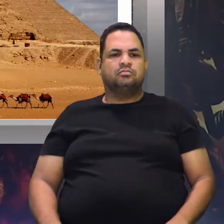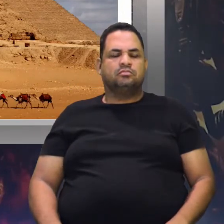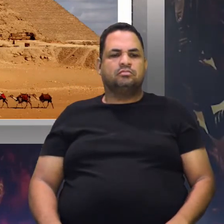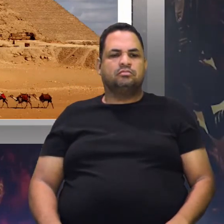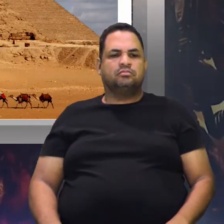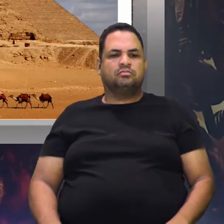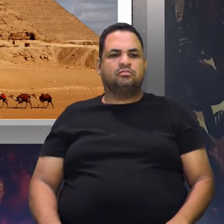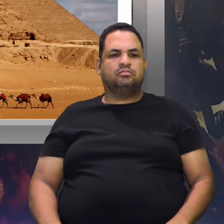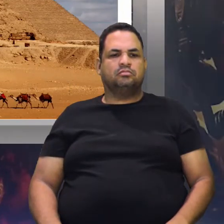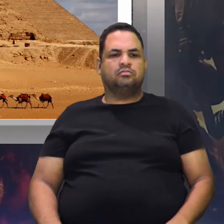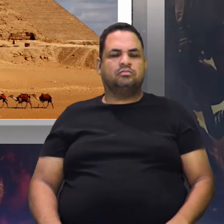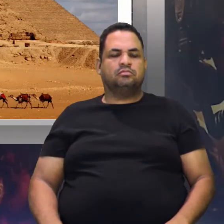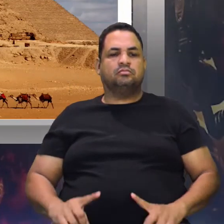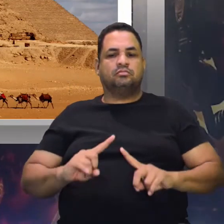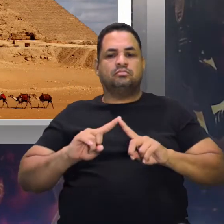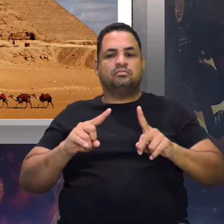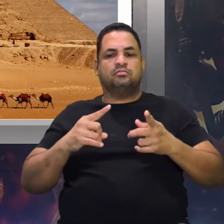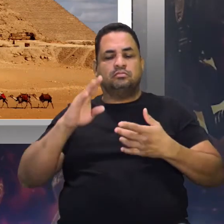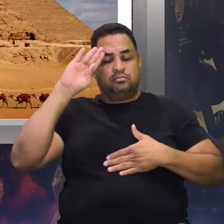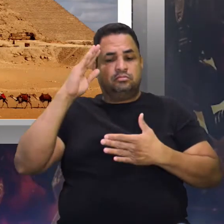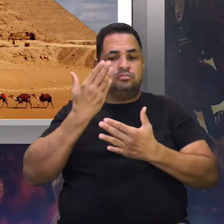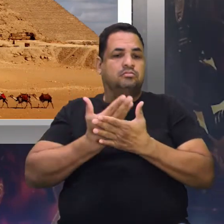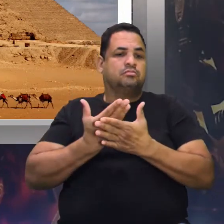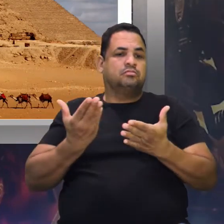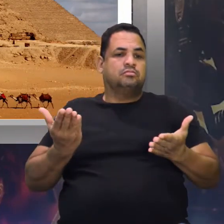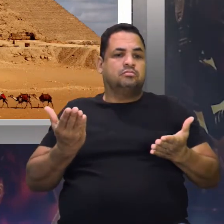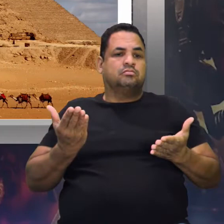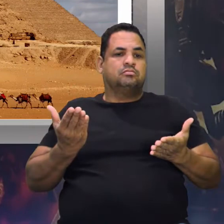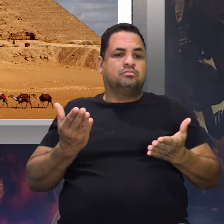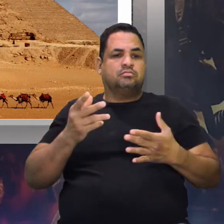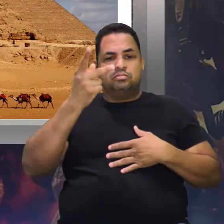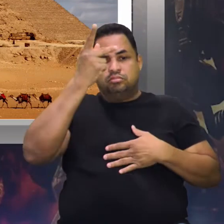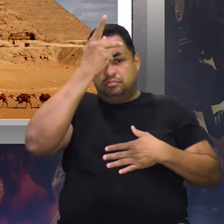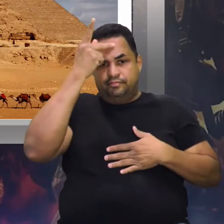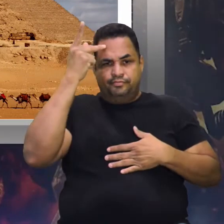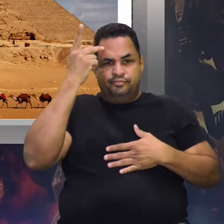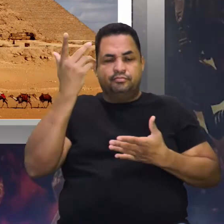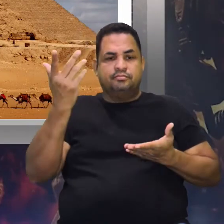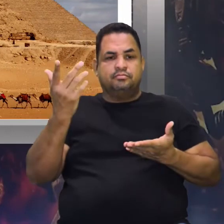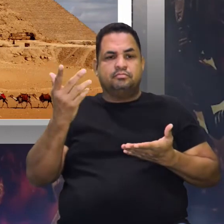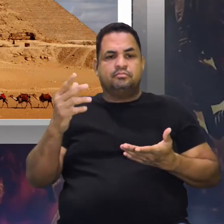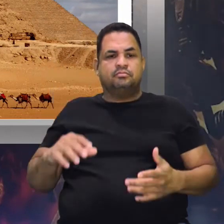morte. Só que eles acreditavam que a pessoa ela iria